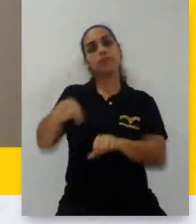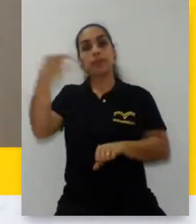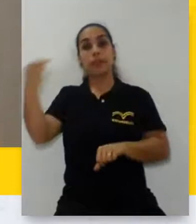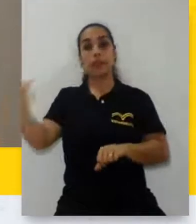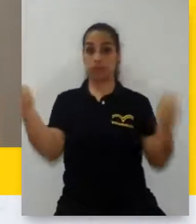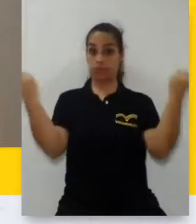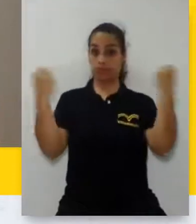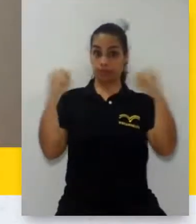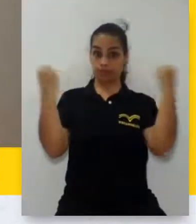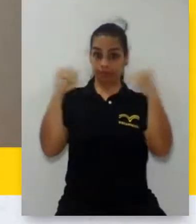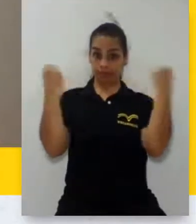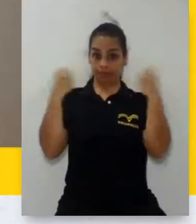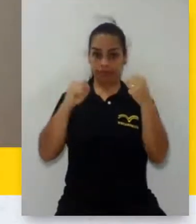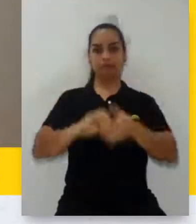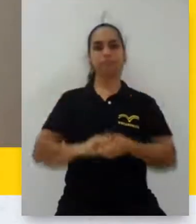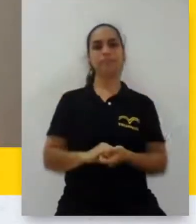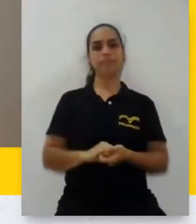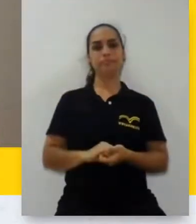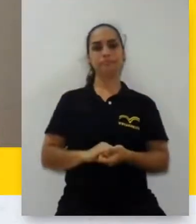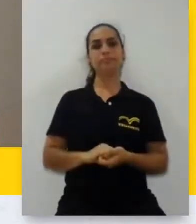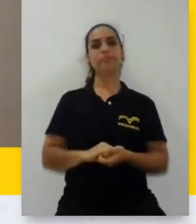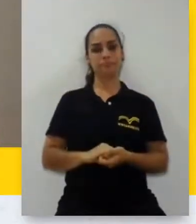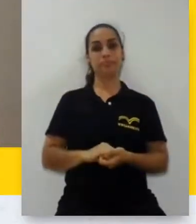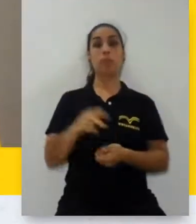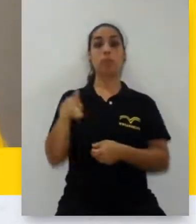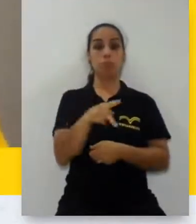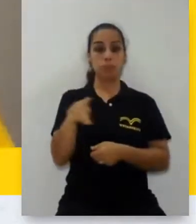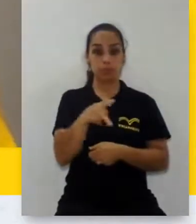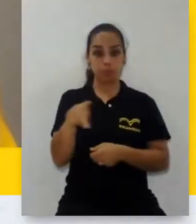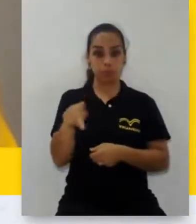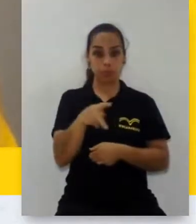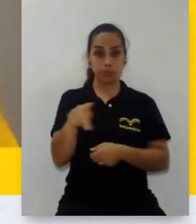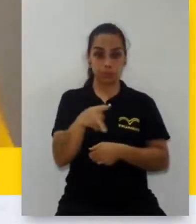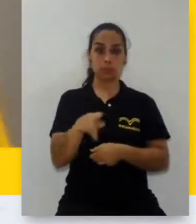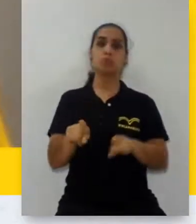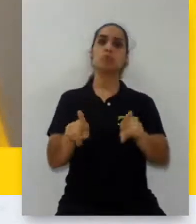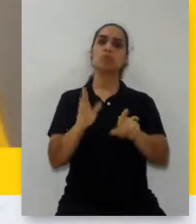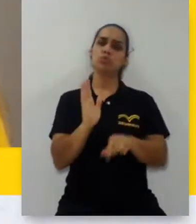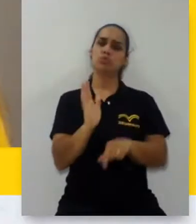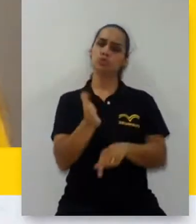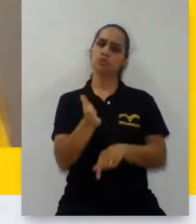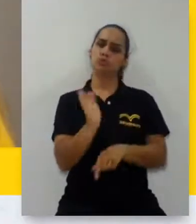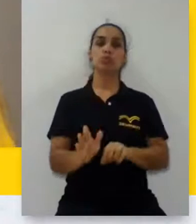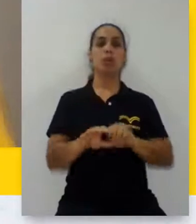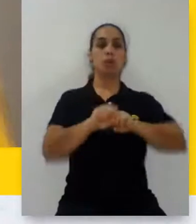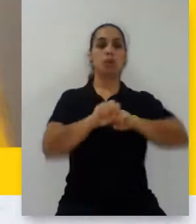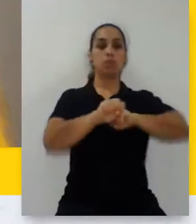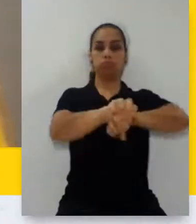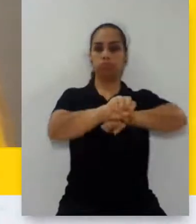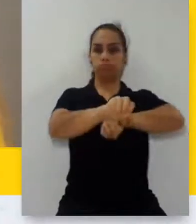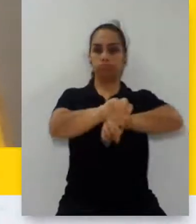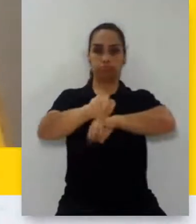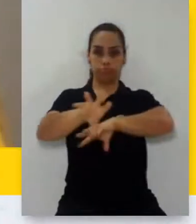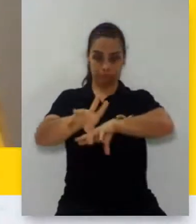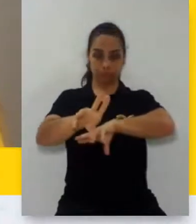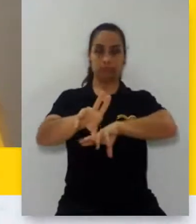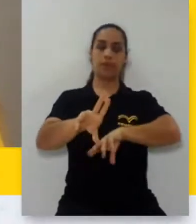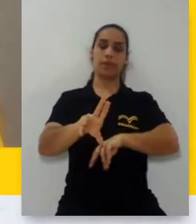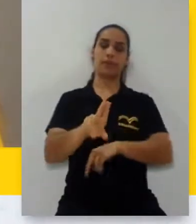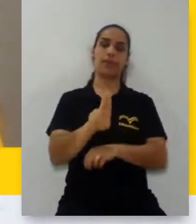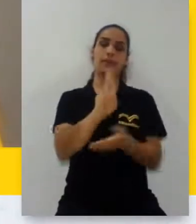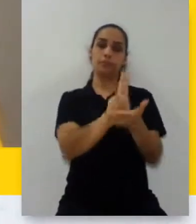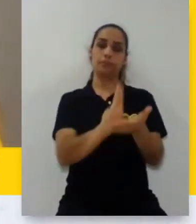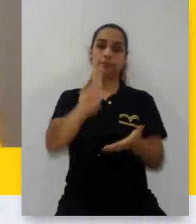impacto. Como professor, já atuou como substituto na Universidade Federal e atualmente integra o